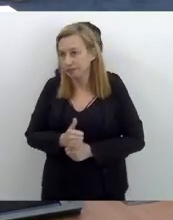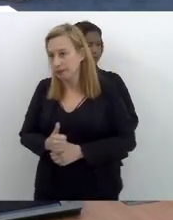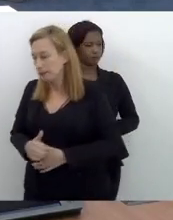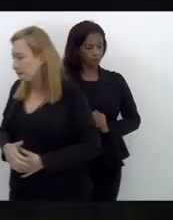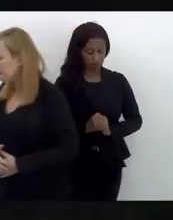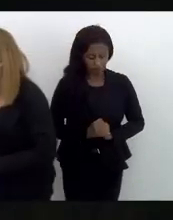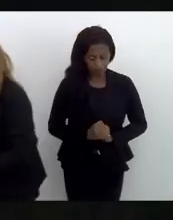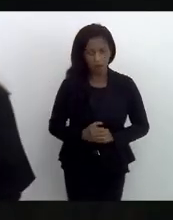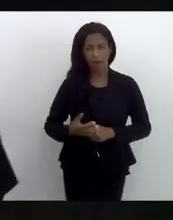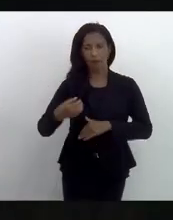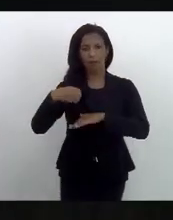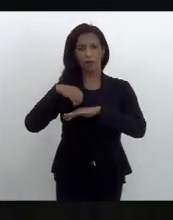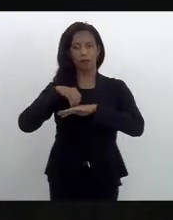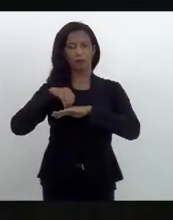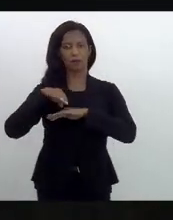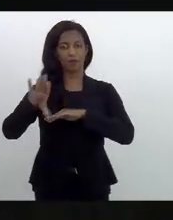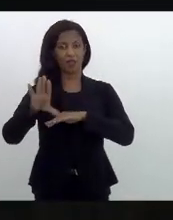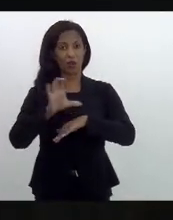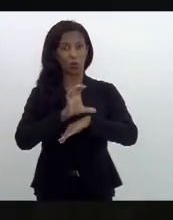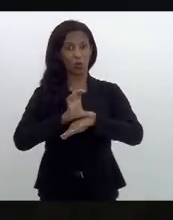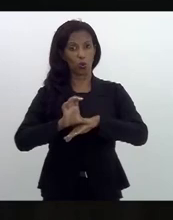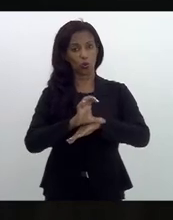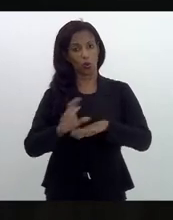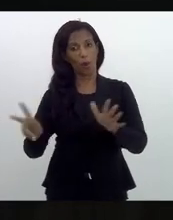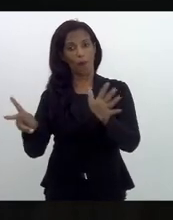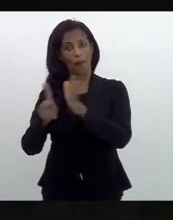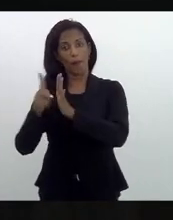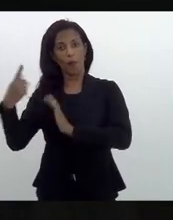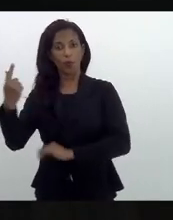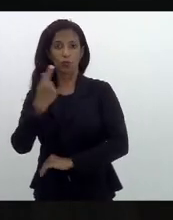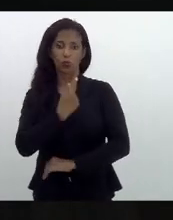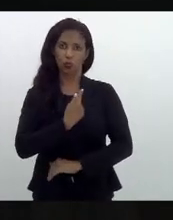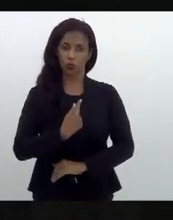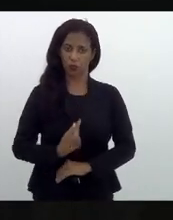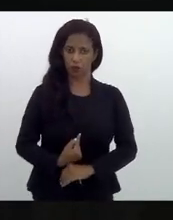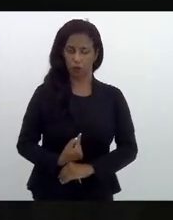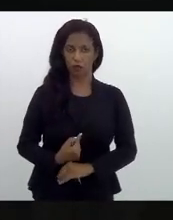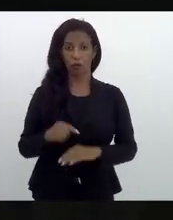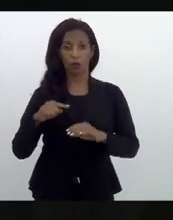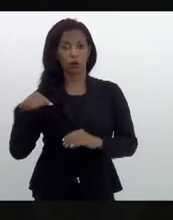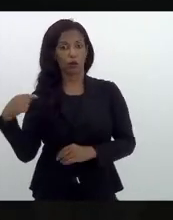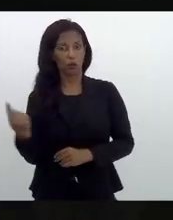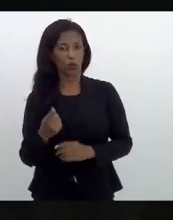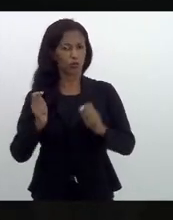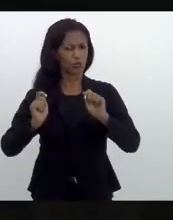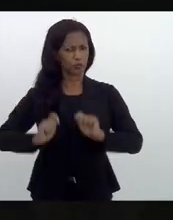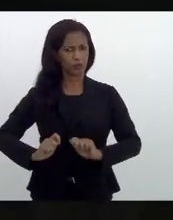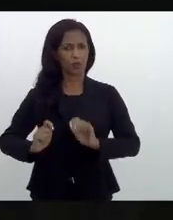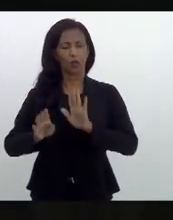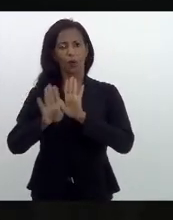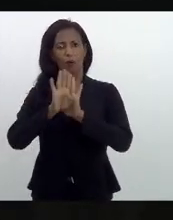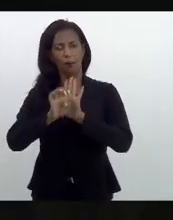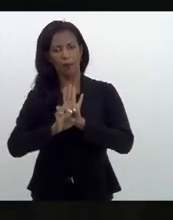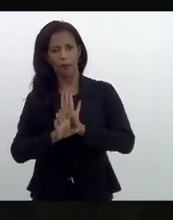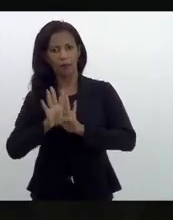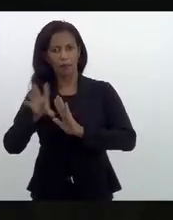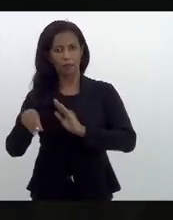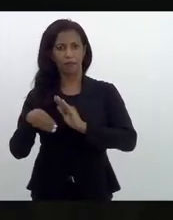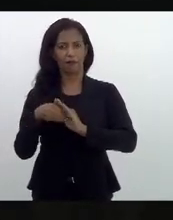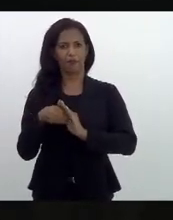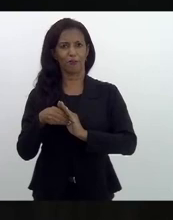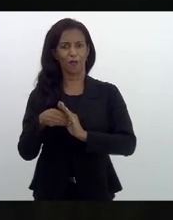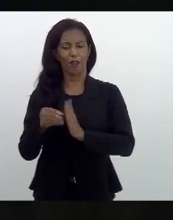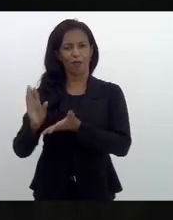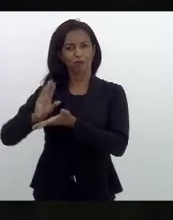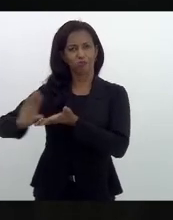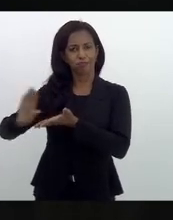mensagem é uma emenda condicional que vem do governo nós poderíamos propor uma emenda aqui para vincular os recursos do Rio